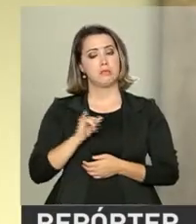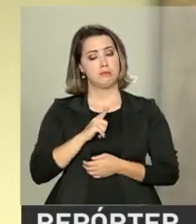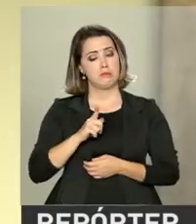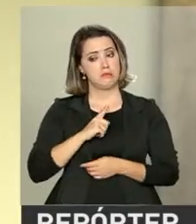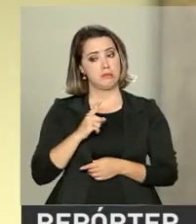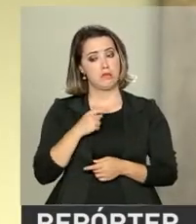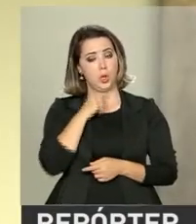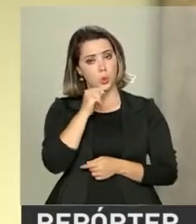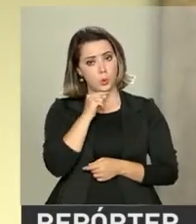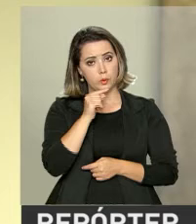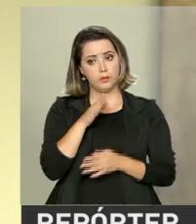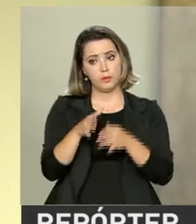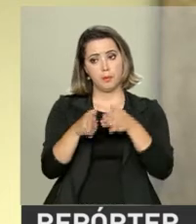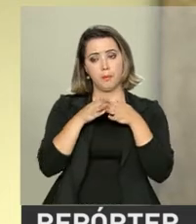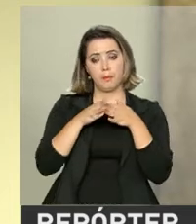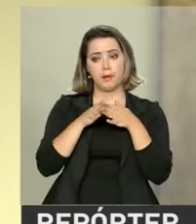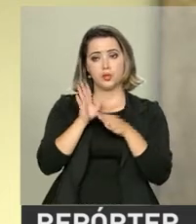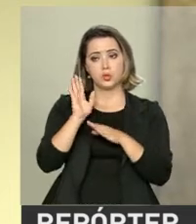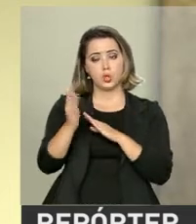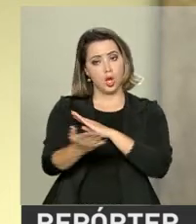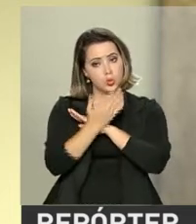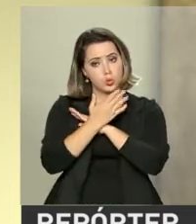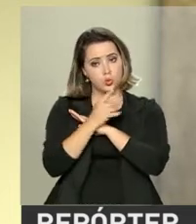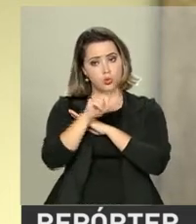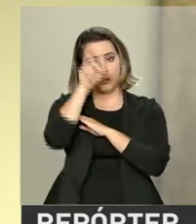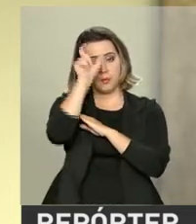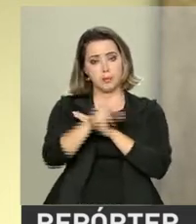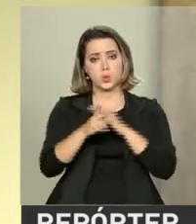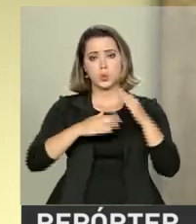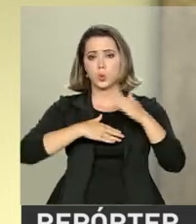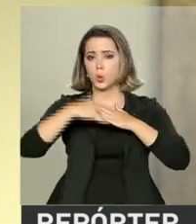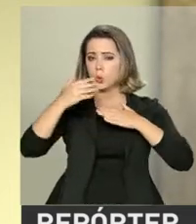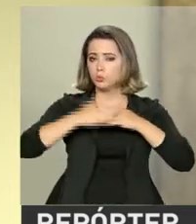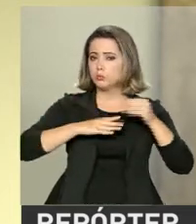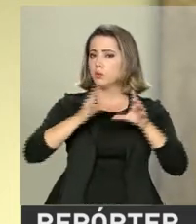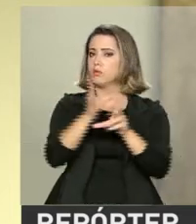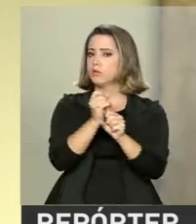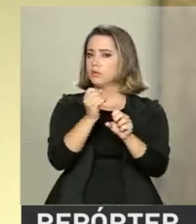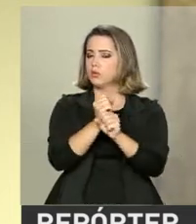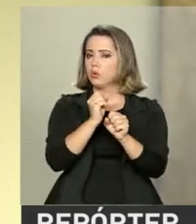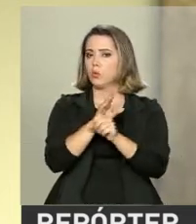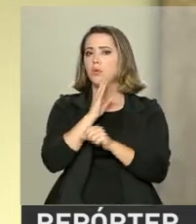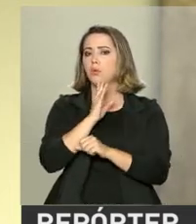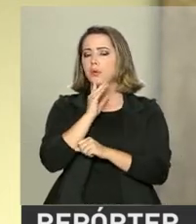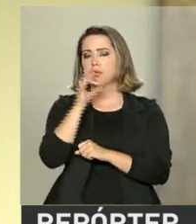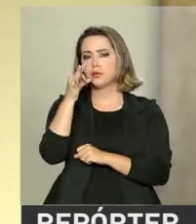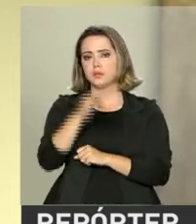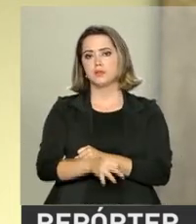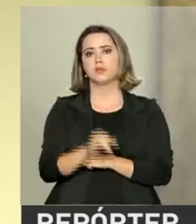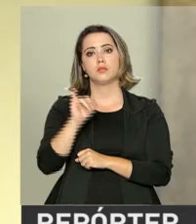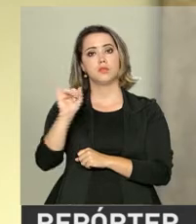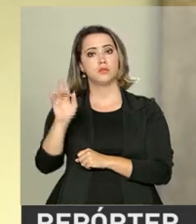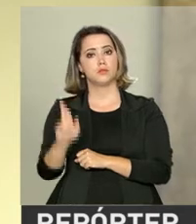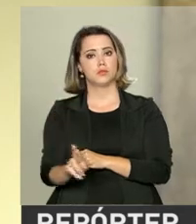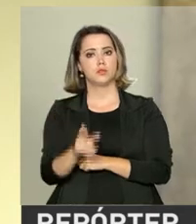né, pro contador, né? É, alguém que já tem um conhecimento profundo nessa parte de imposto de renda